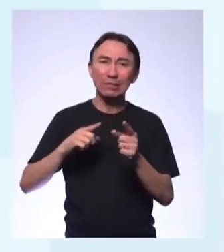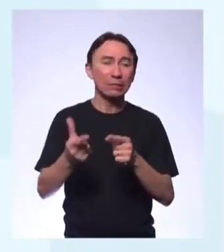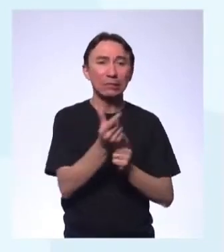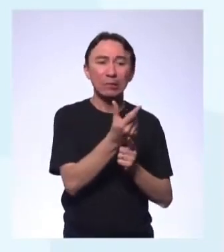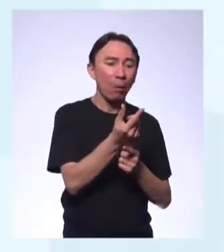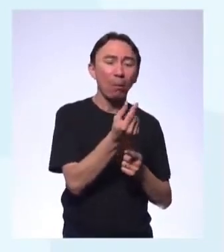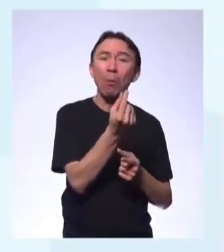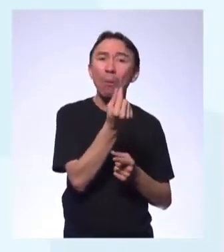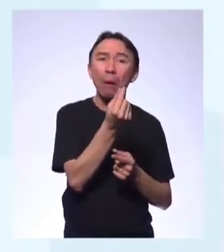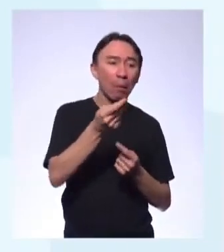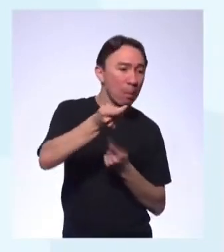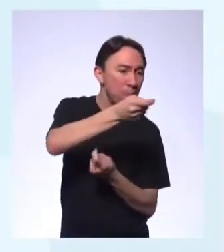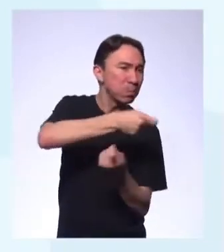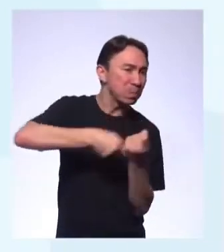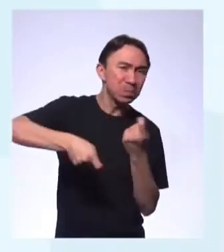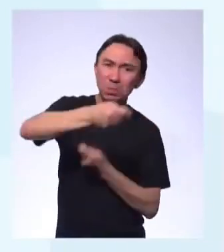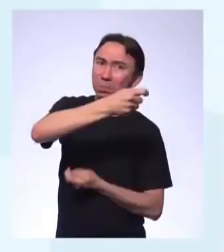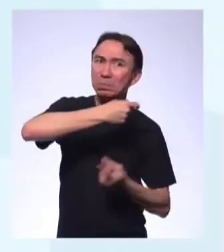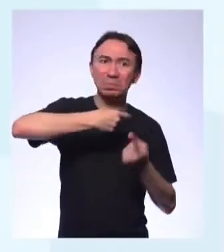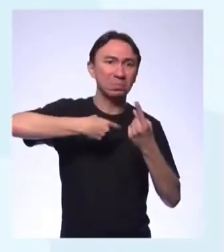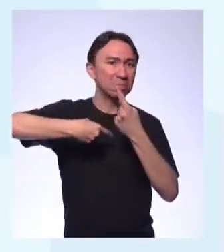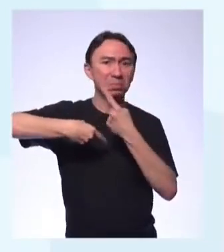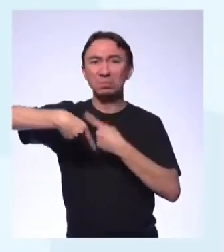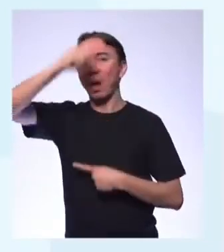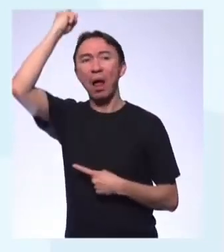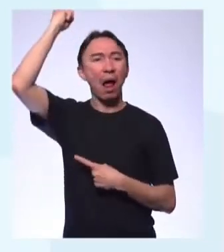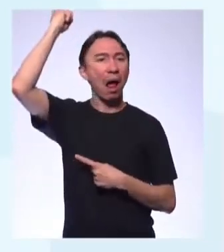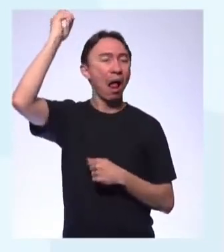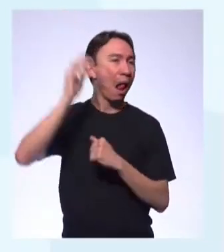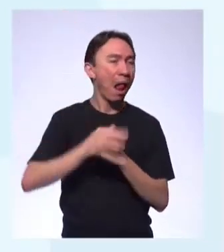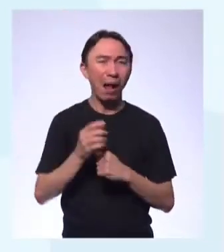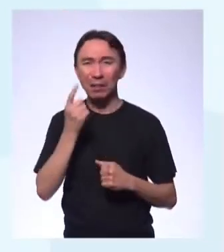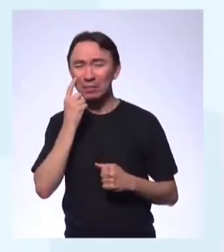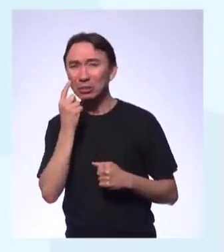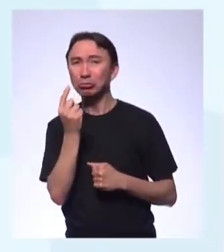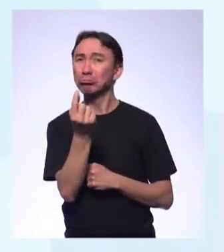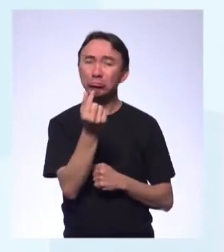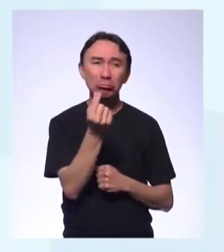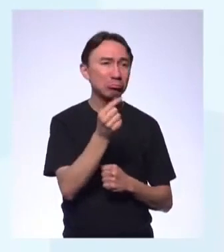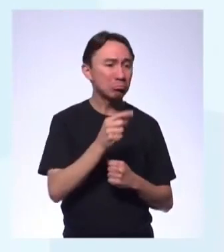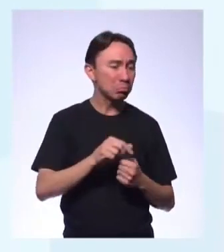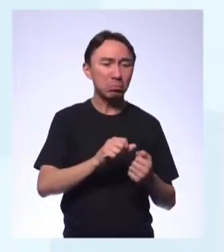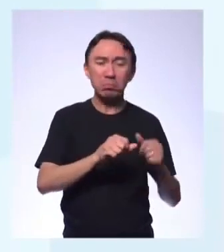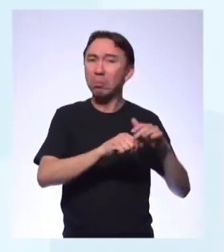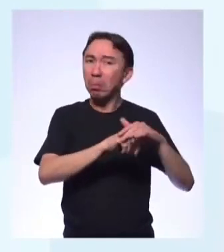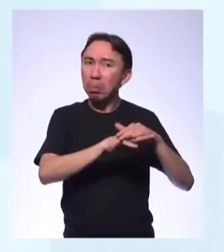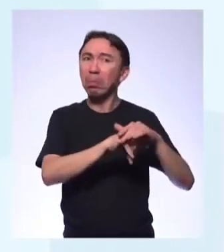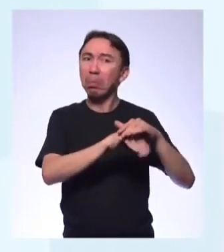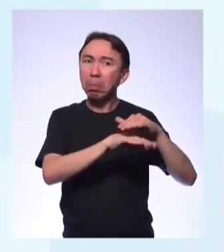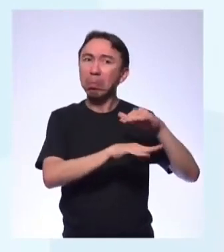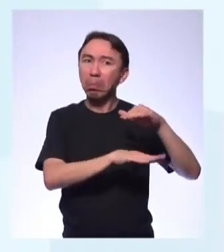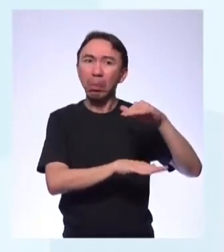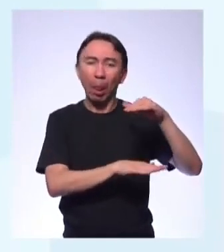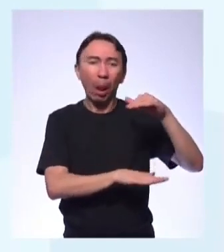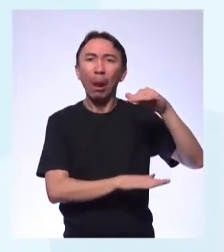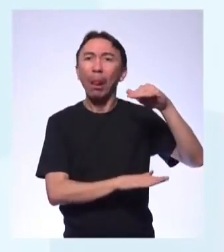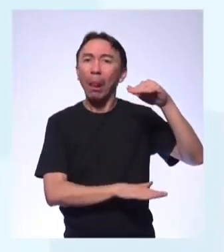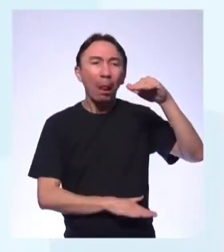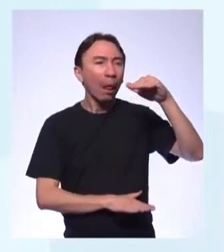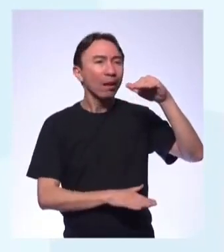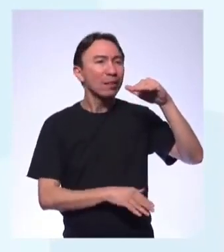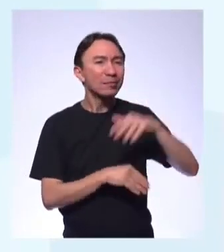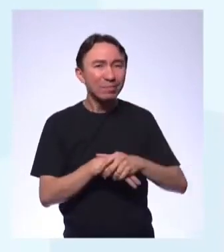muito incentivado, né, pela monarquia, e com isso gerou-se esse chamado acúmulo de capitais, que nada mais